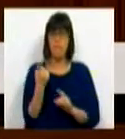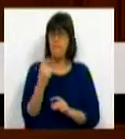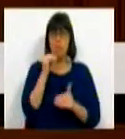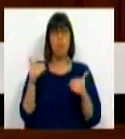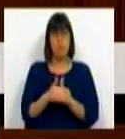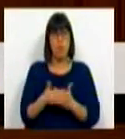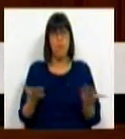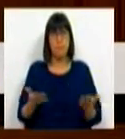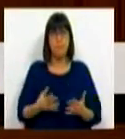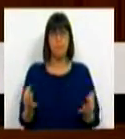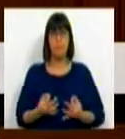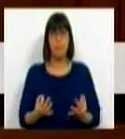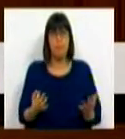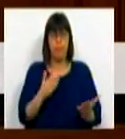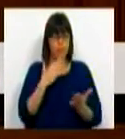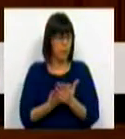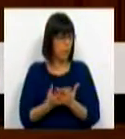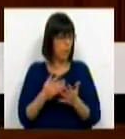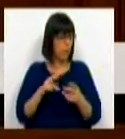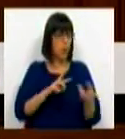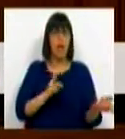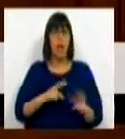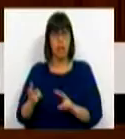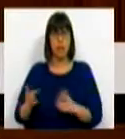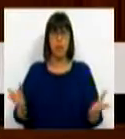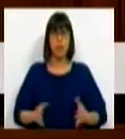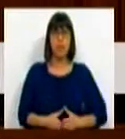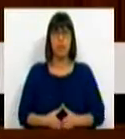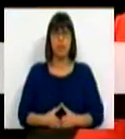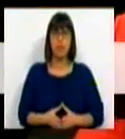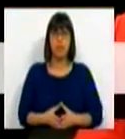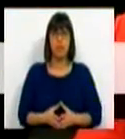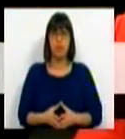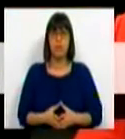falta veio trazer alterações.